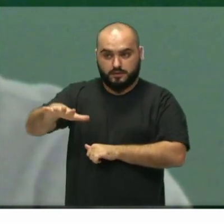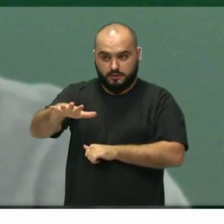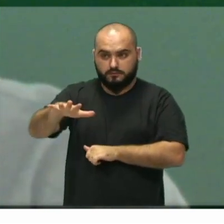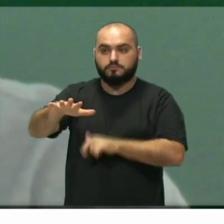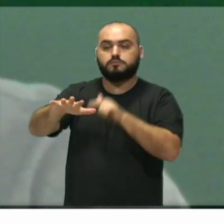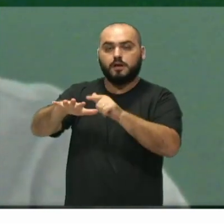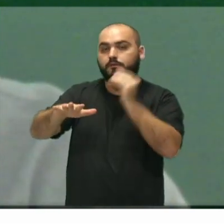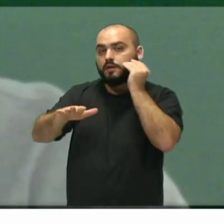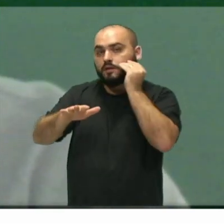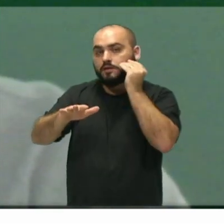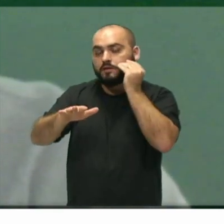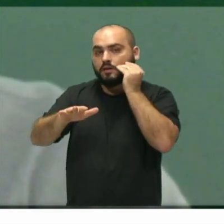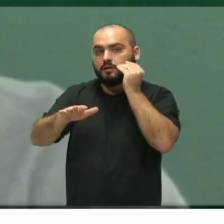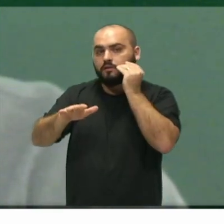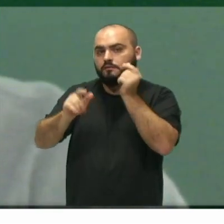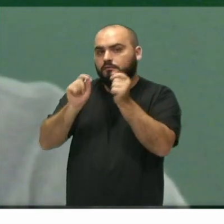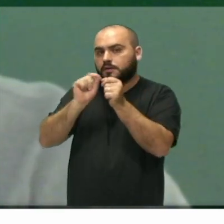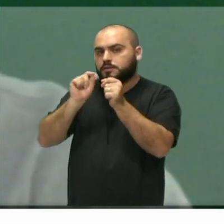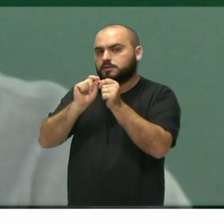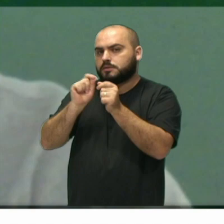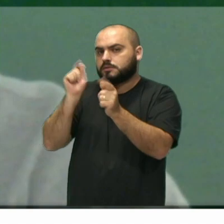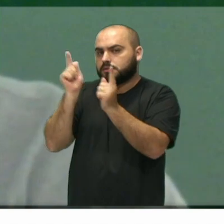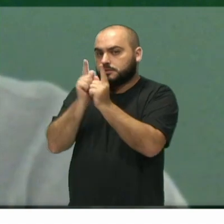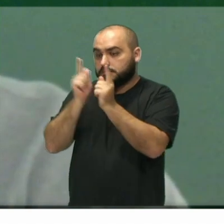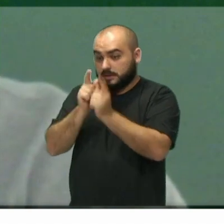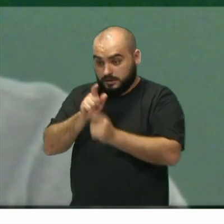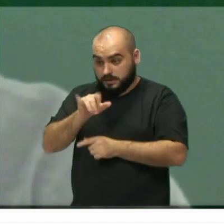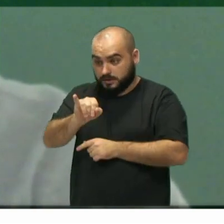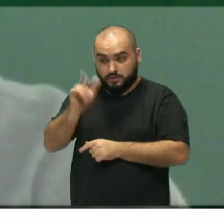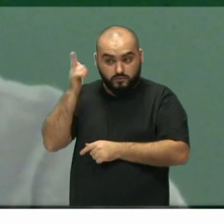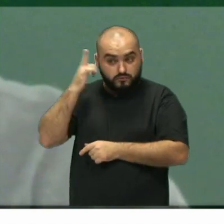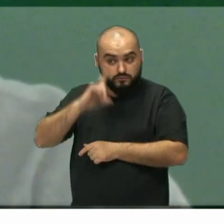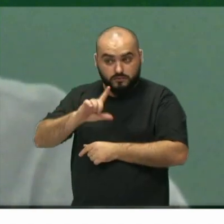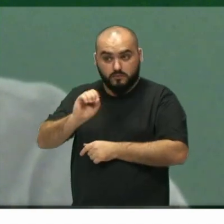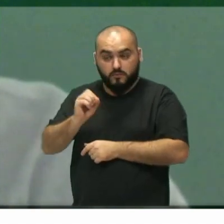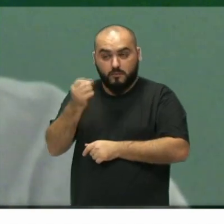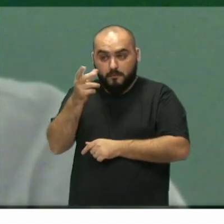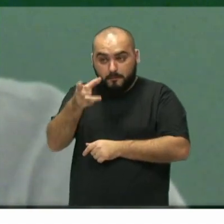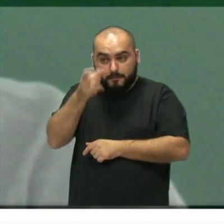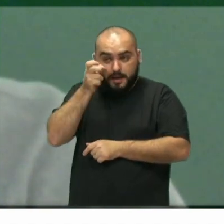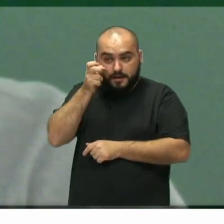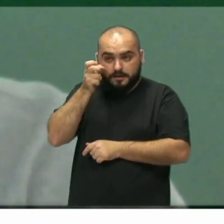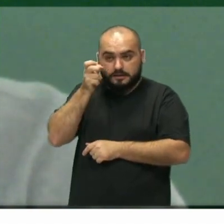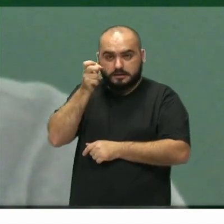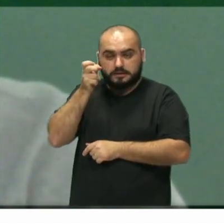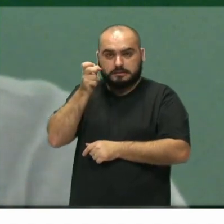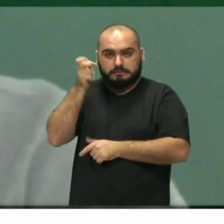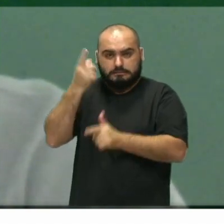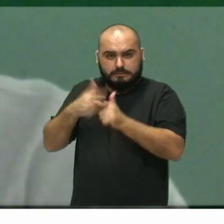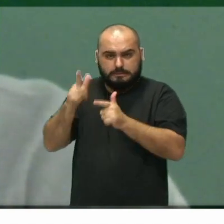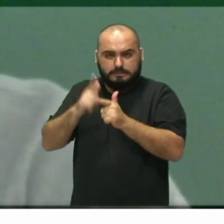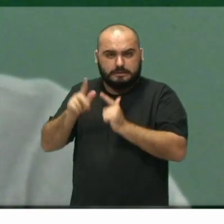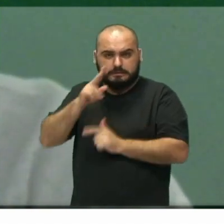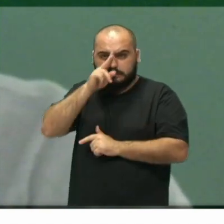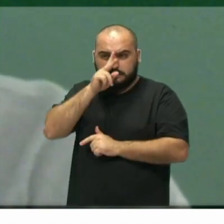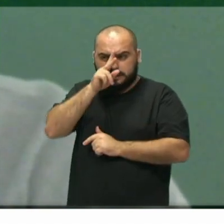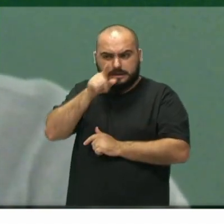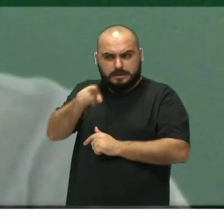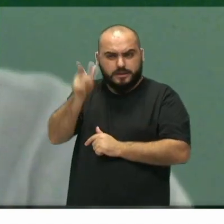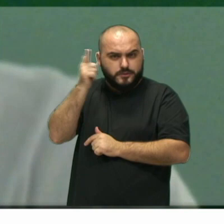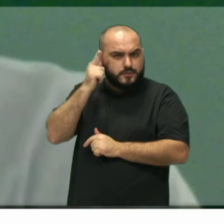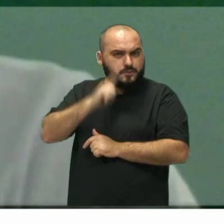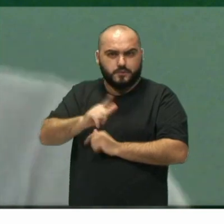tentar fazer o manejo inicial. Se ele não conseguir, ou se ele perceber que os sintomas estão muito intensos e ele não vai conseguir